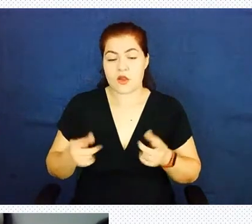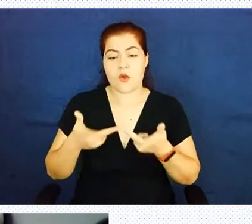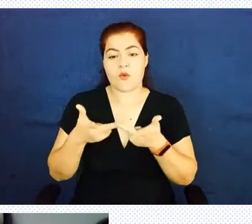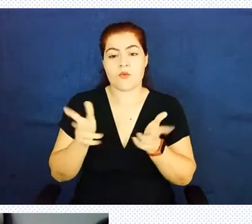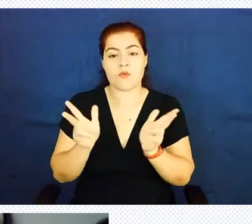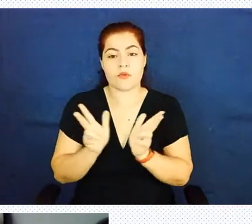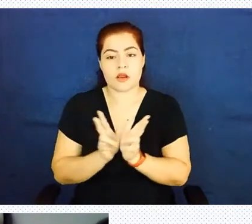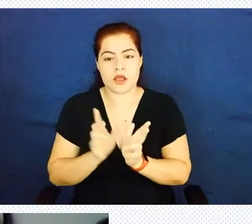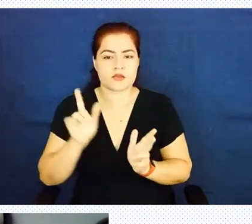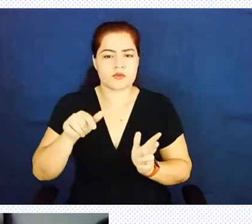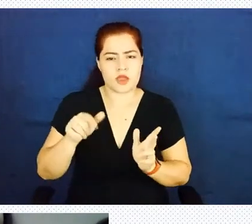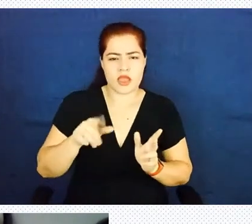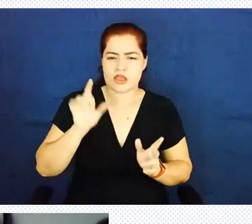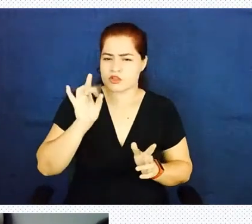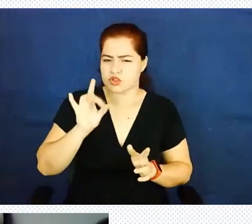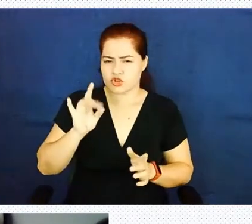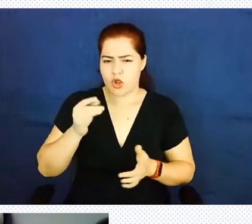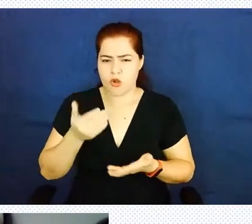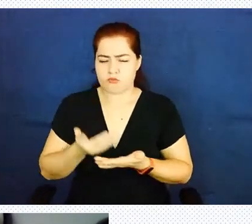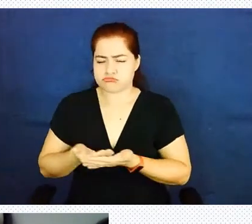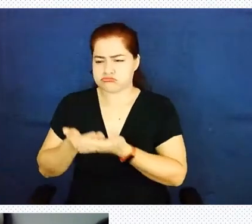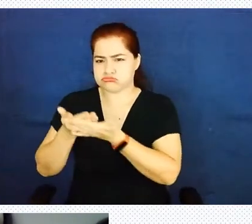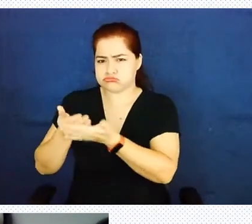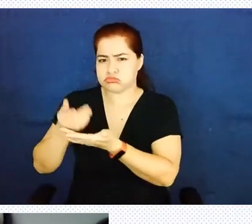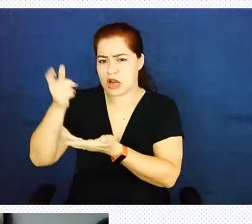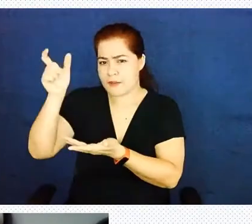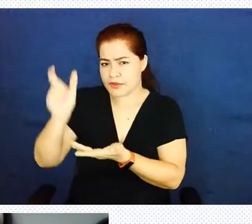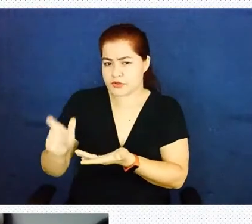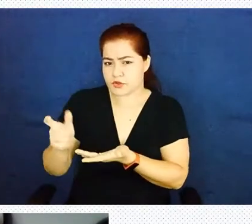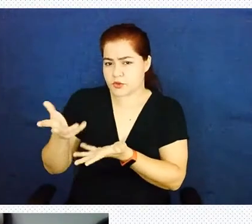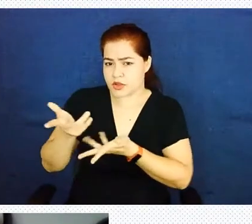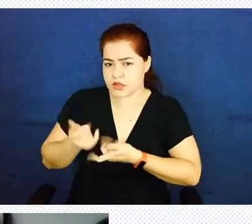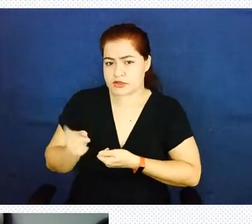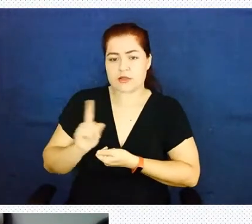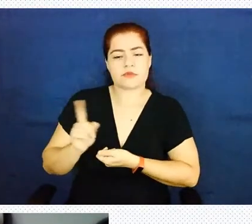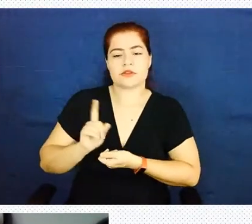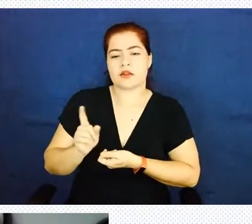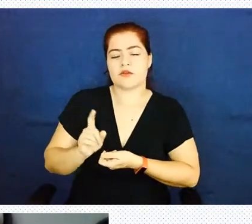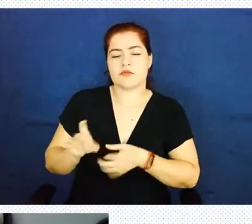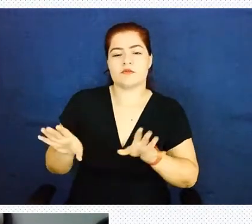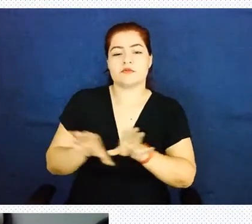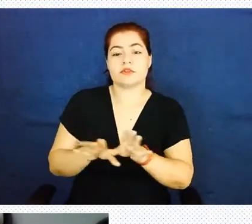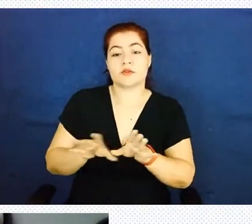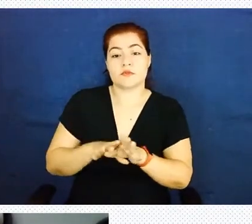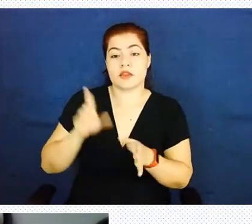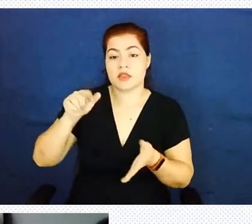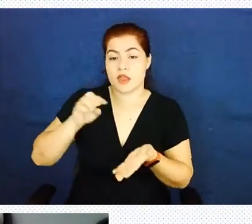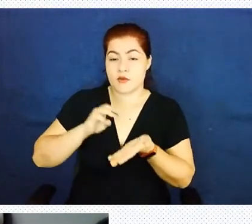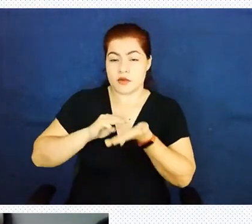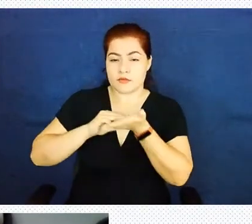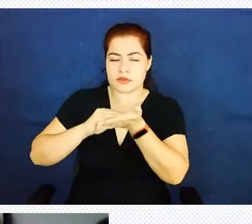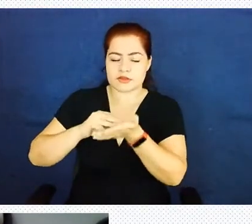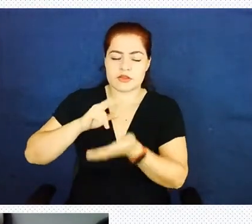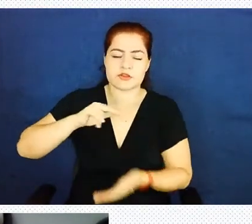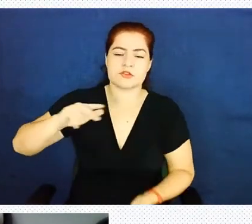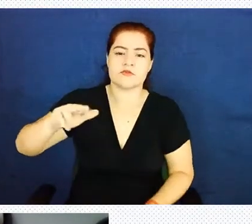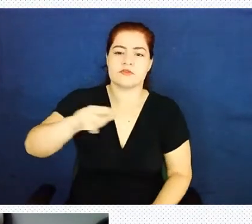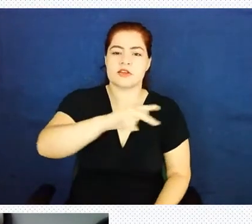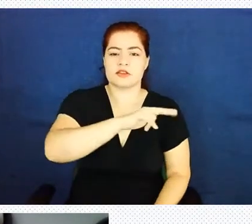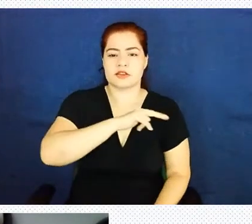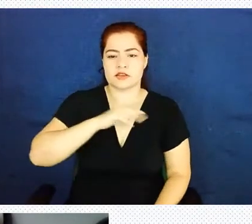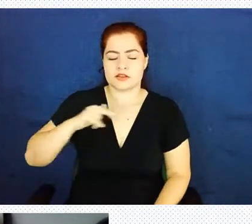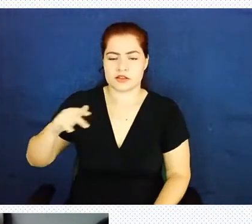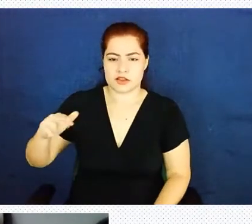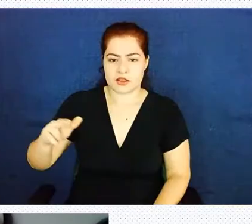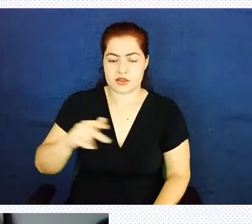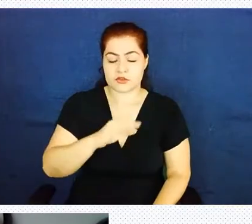um favor providencial para quem o recebe, mas também mensagem de fraternidade